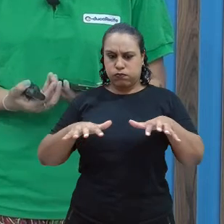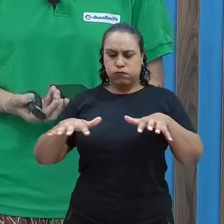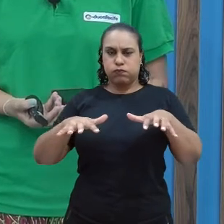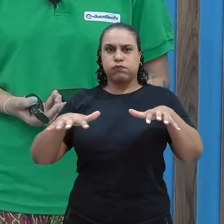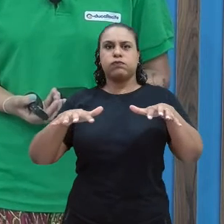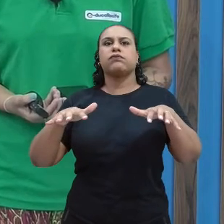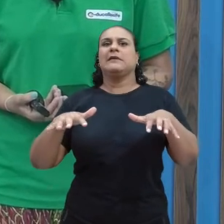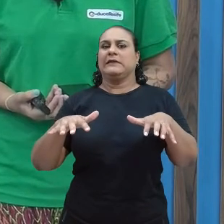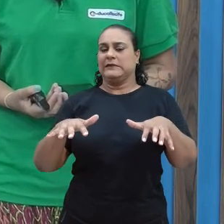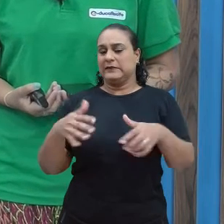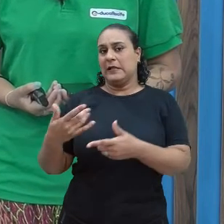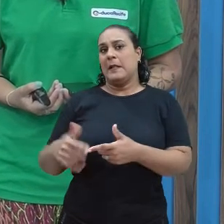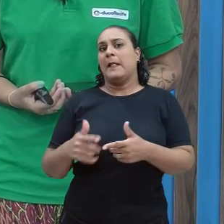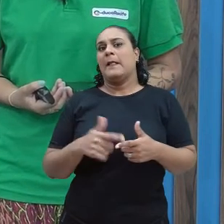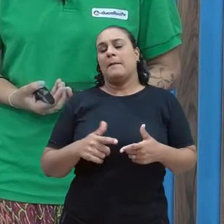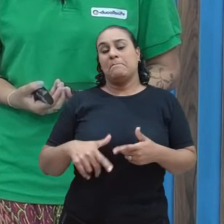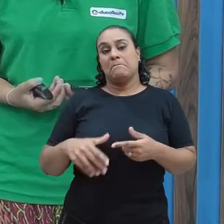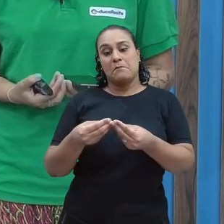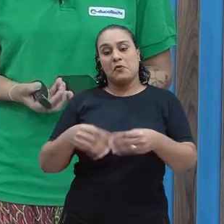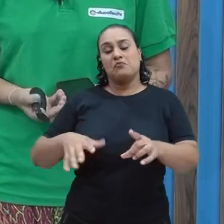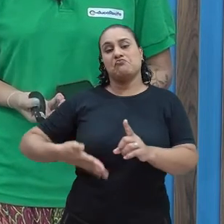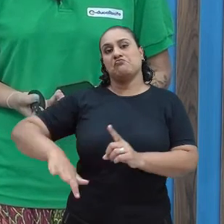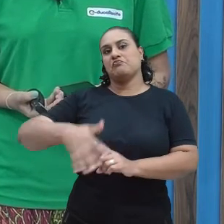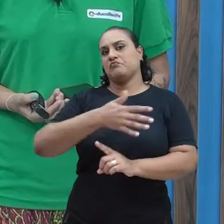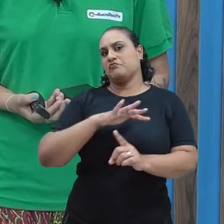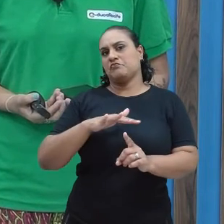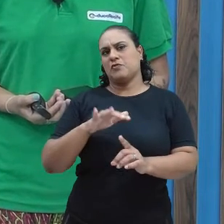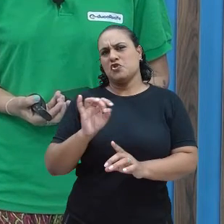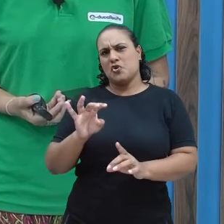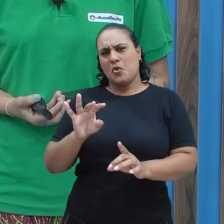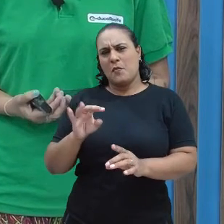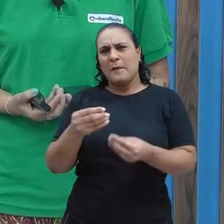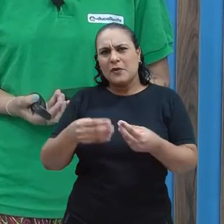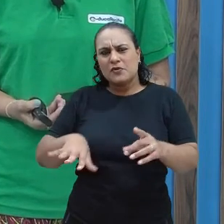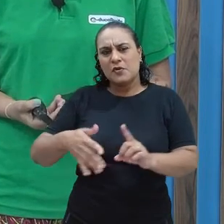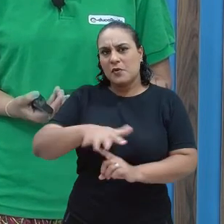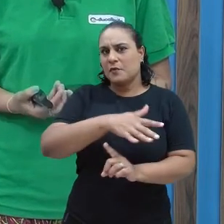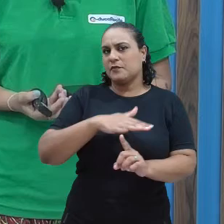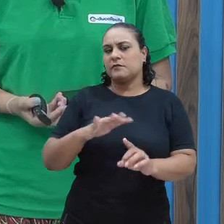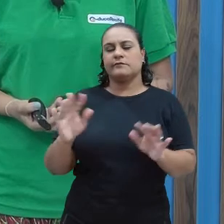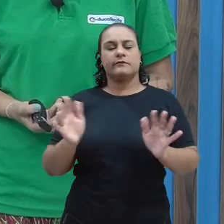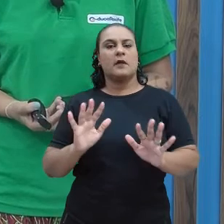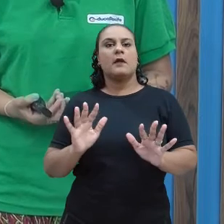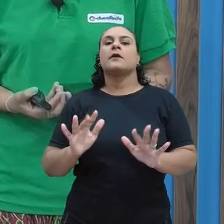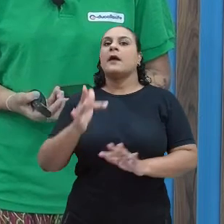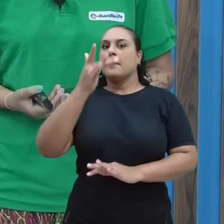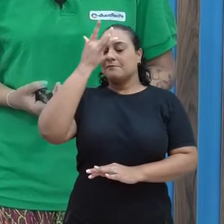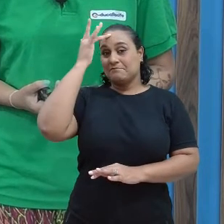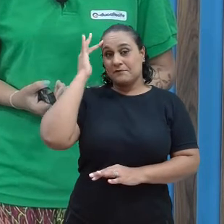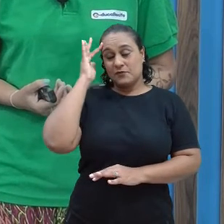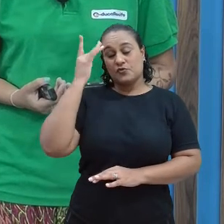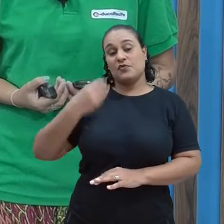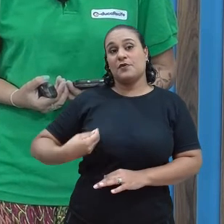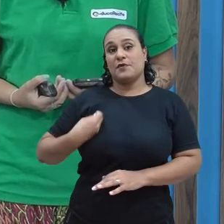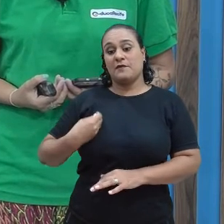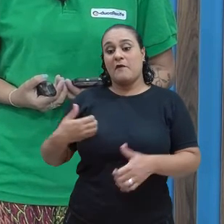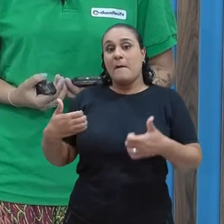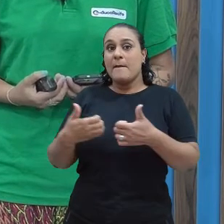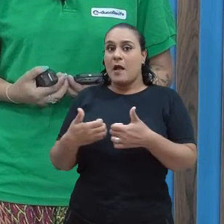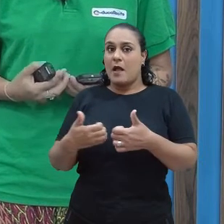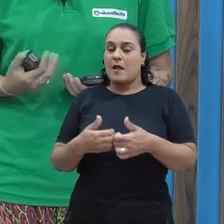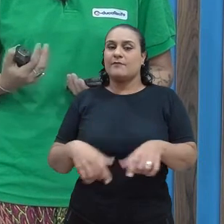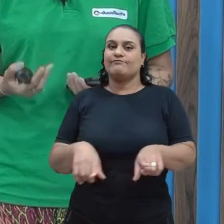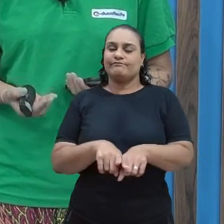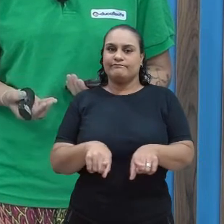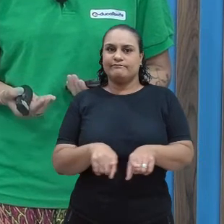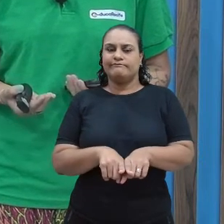questões trazem para o nosso meio ambiente. E não só afetam o meio ambiente, né, mas afetam também as pessoas que vivem naqueles territórios. Então,